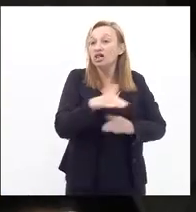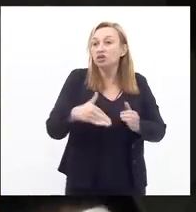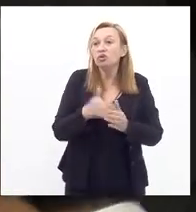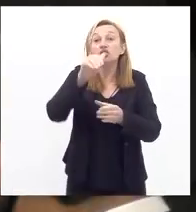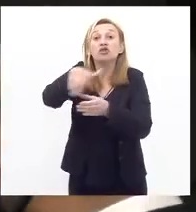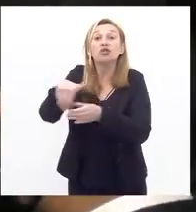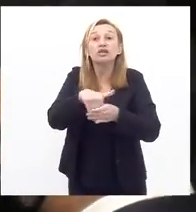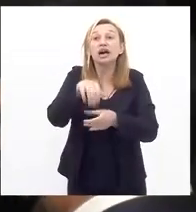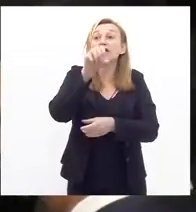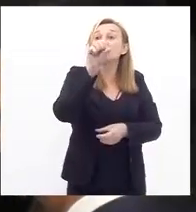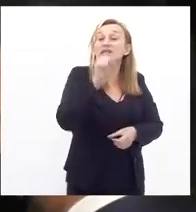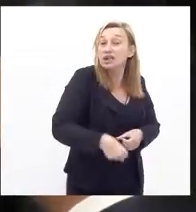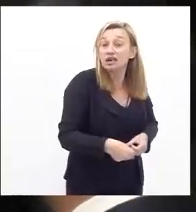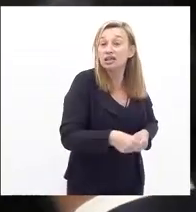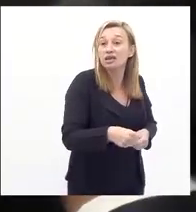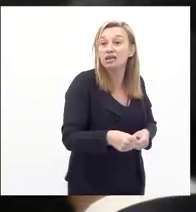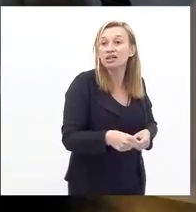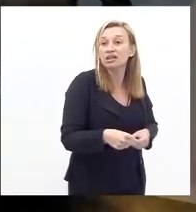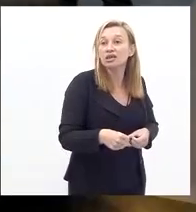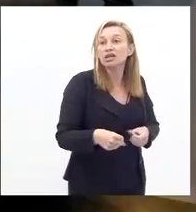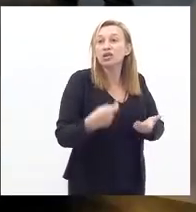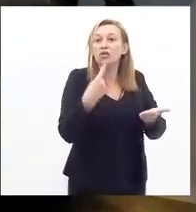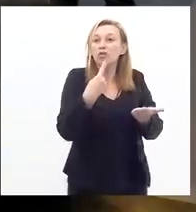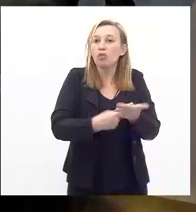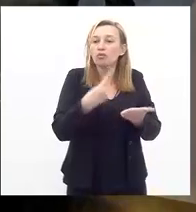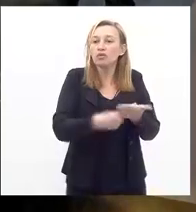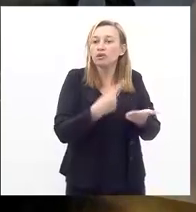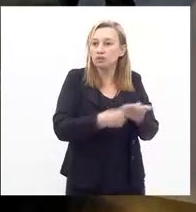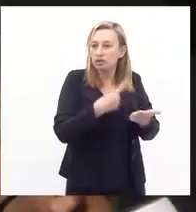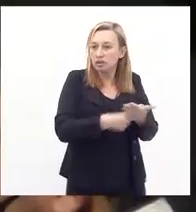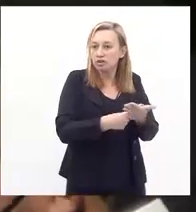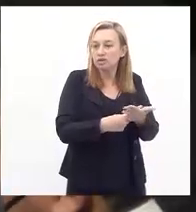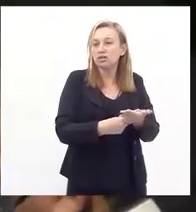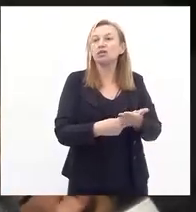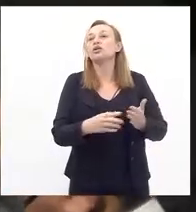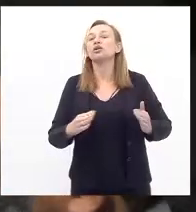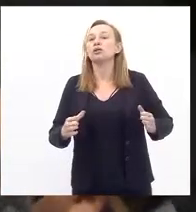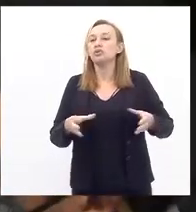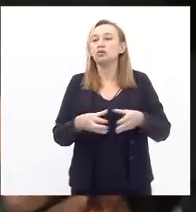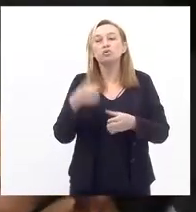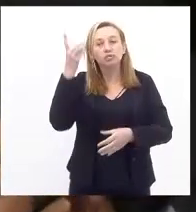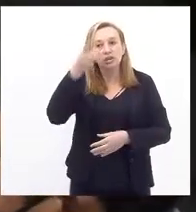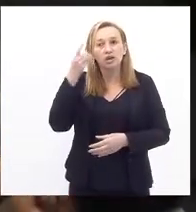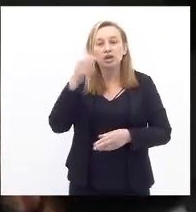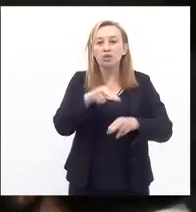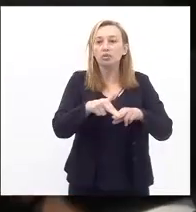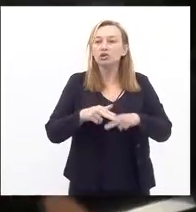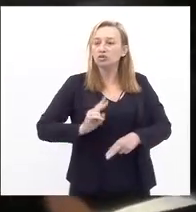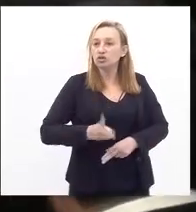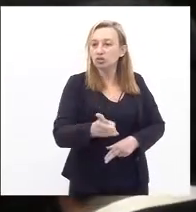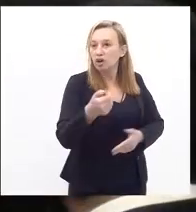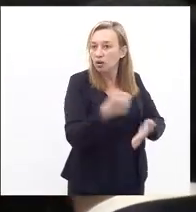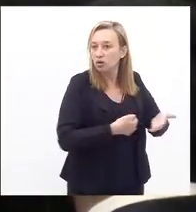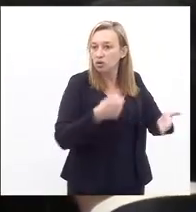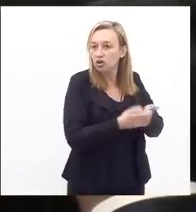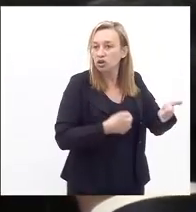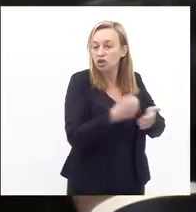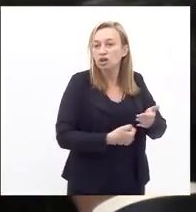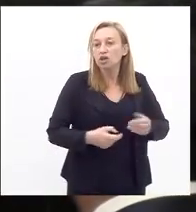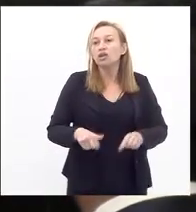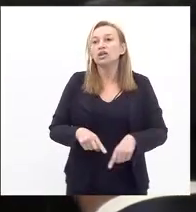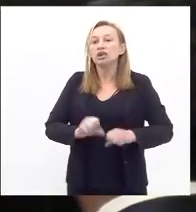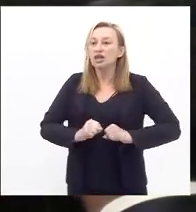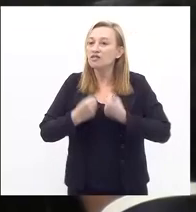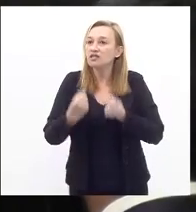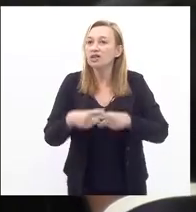que votaram sim é intenção amizade com acordo feito no Parlamento e é por isso que nós vamos continuar lutando em defesa